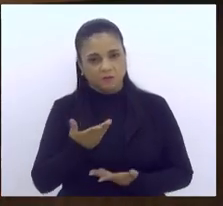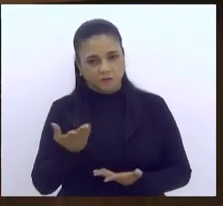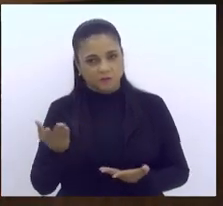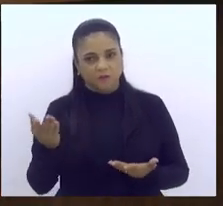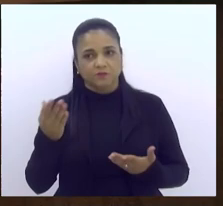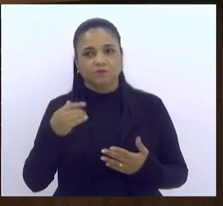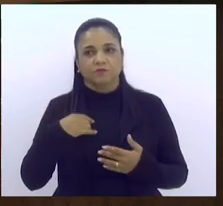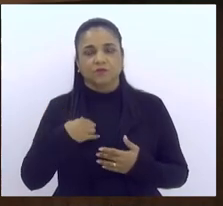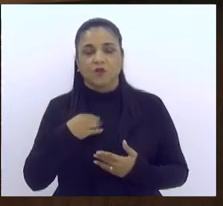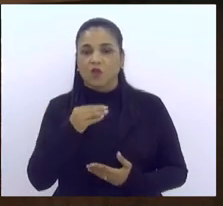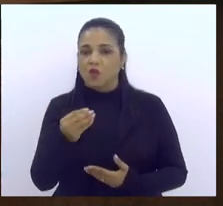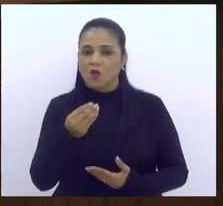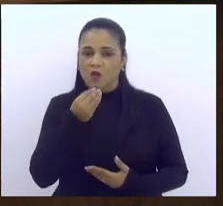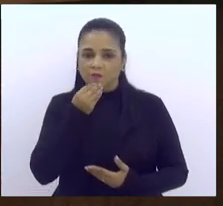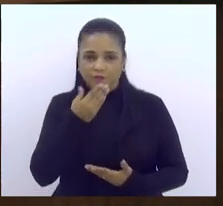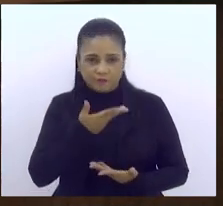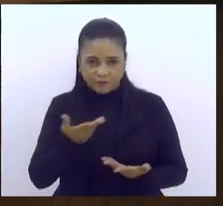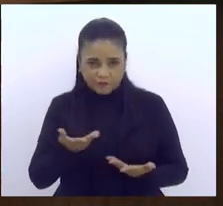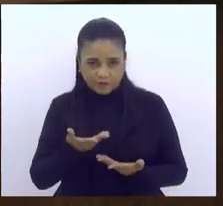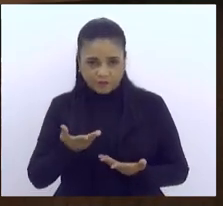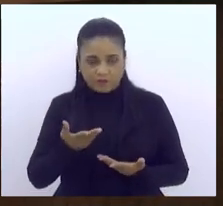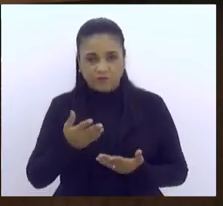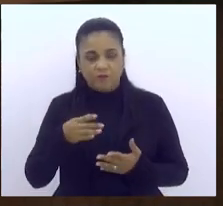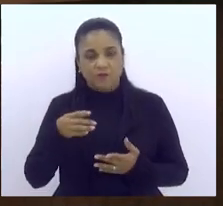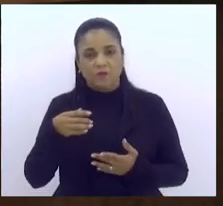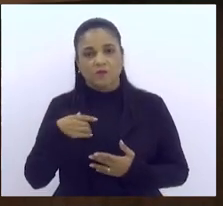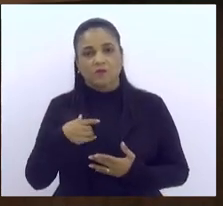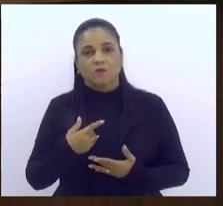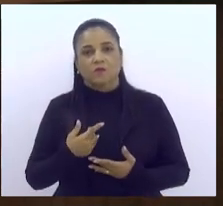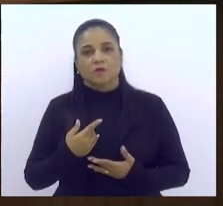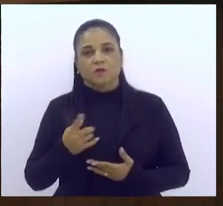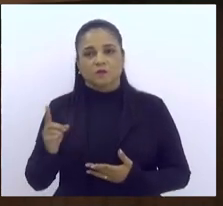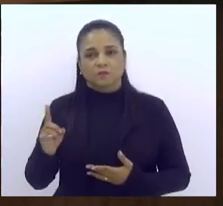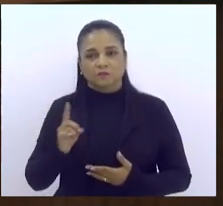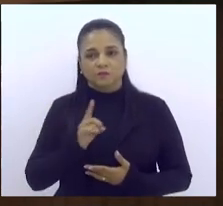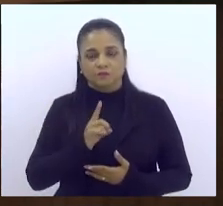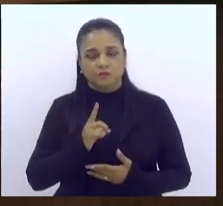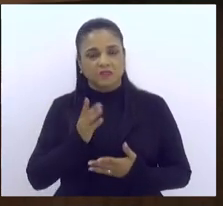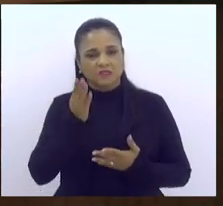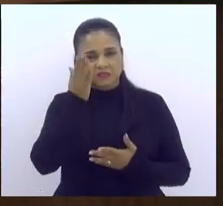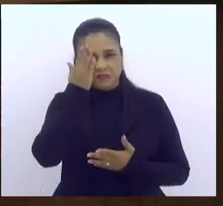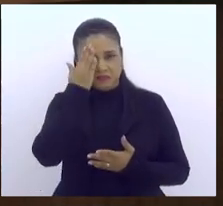Por óbvio, falar agora praticamente por último, onde muito já foi falado aqui,